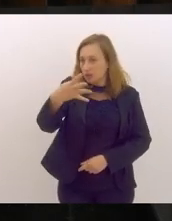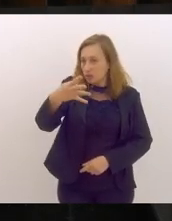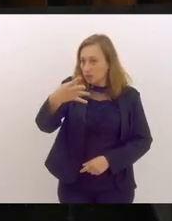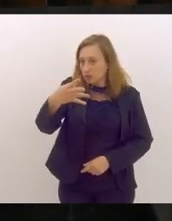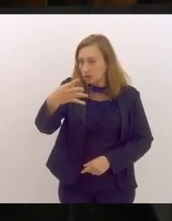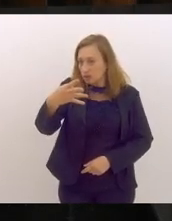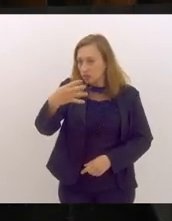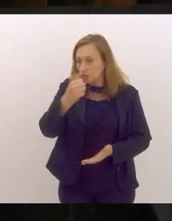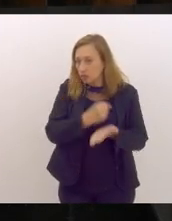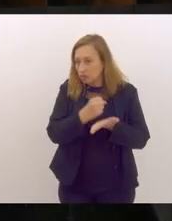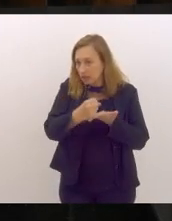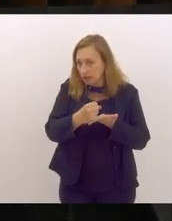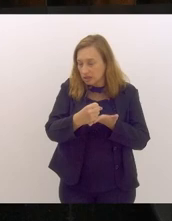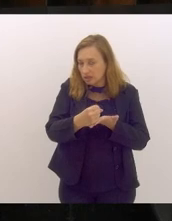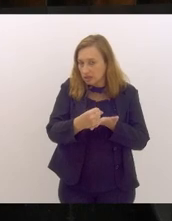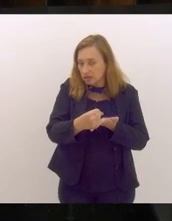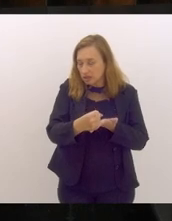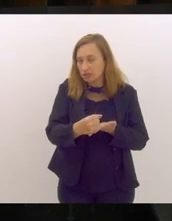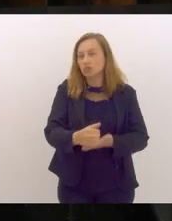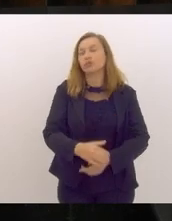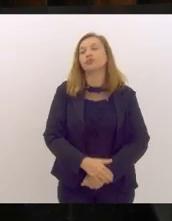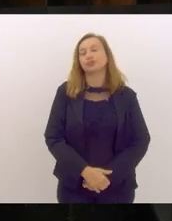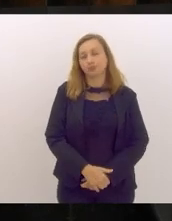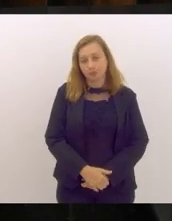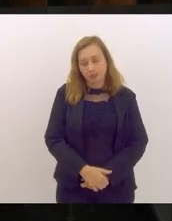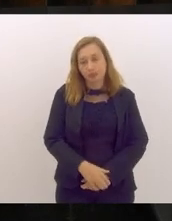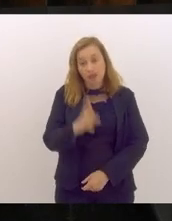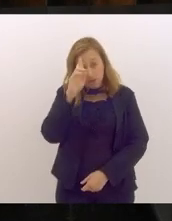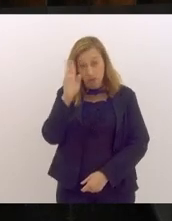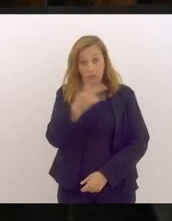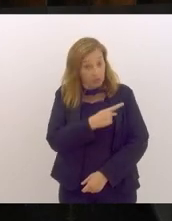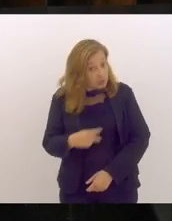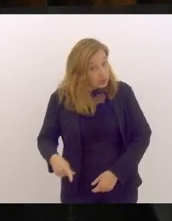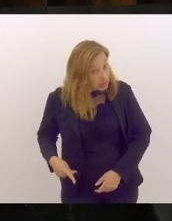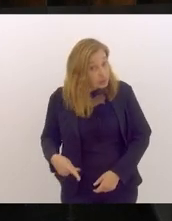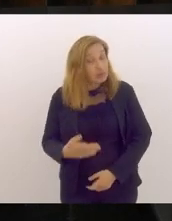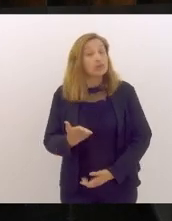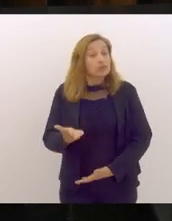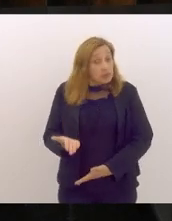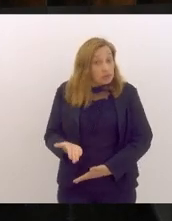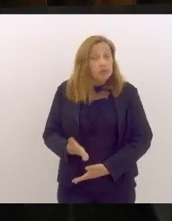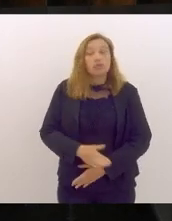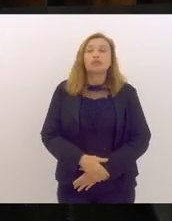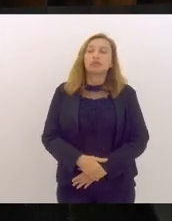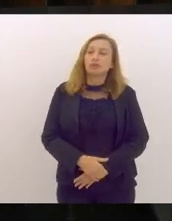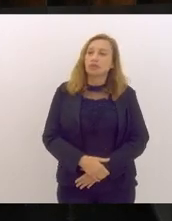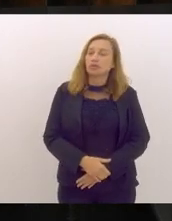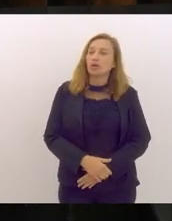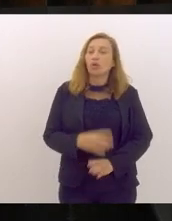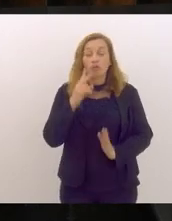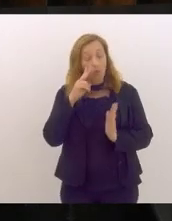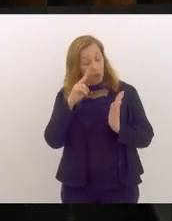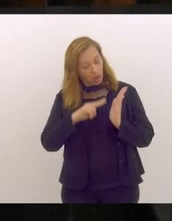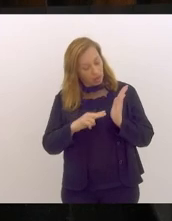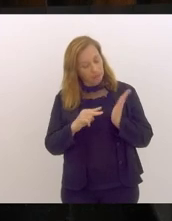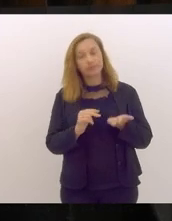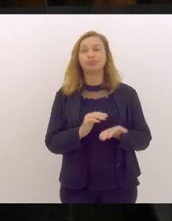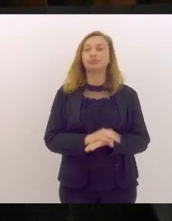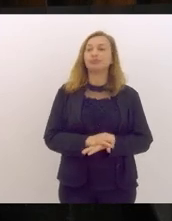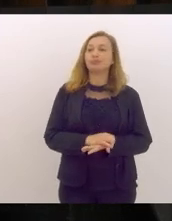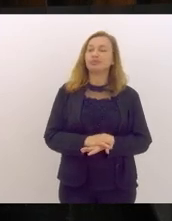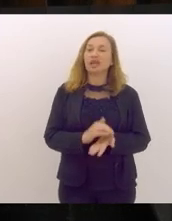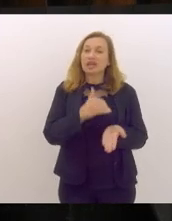10, 11, 12, 13, 14 contratos. 14 contratos, senhora presidente, que passo a ler-los. Com